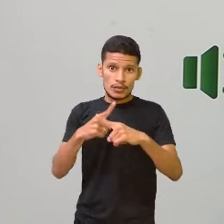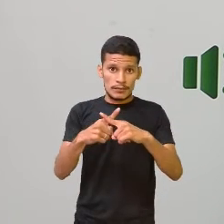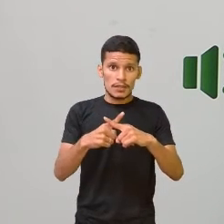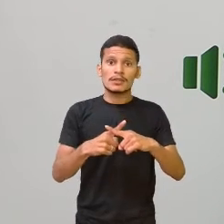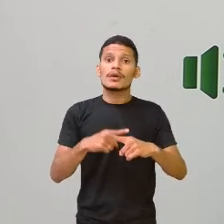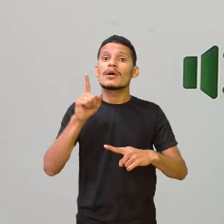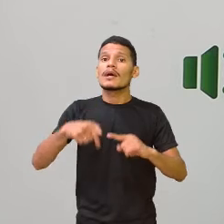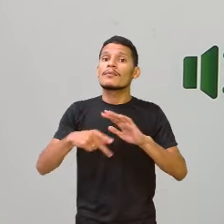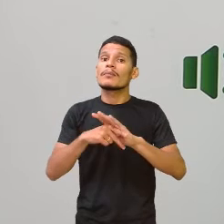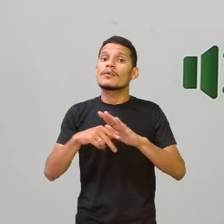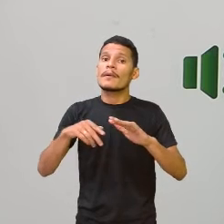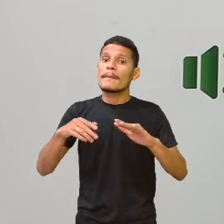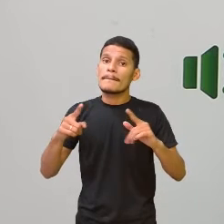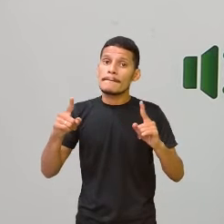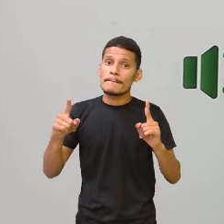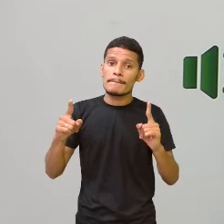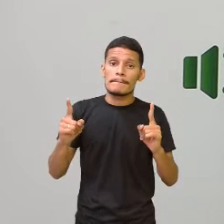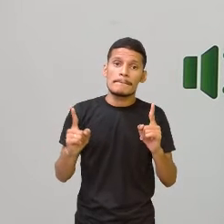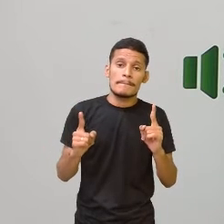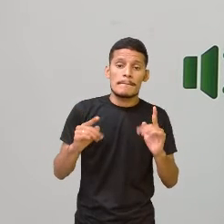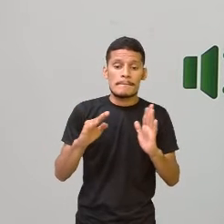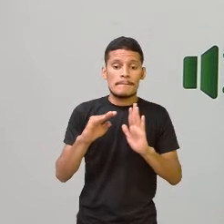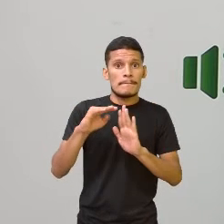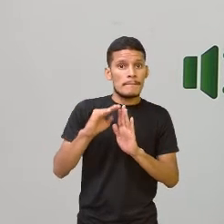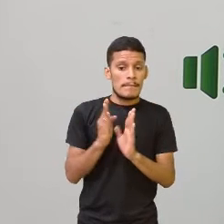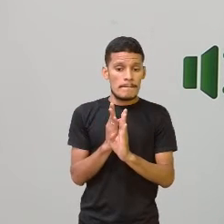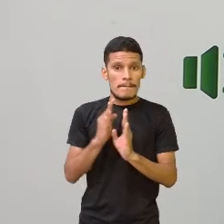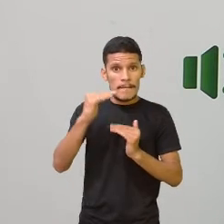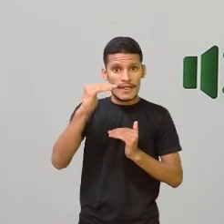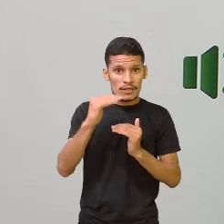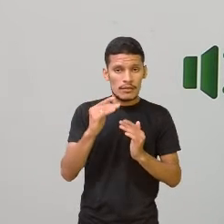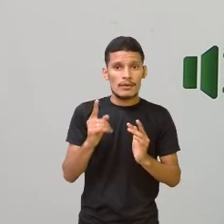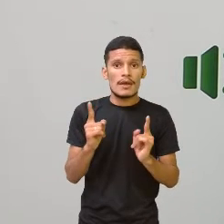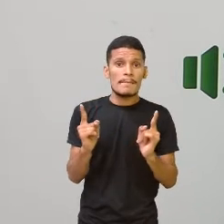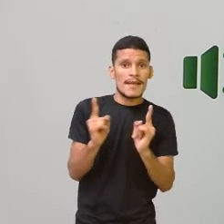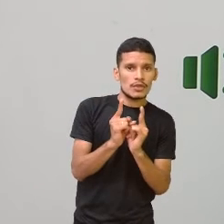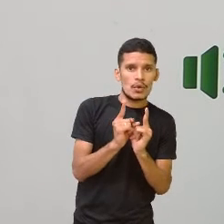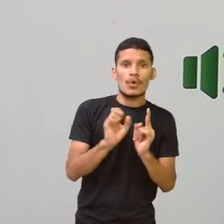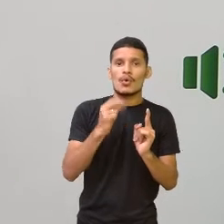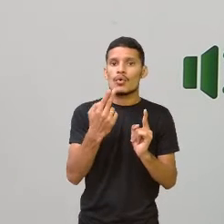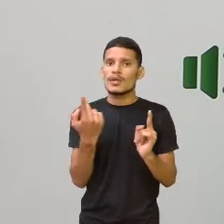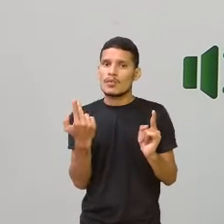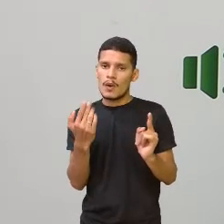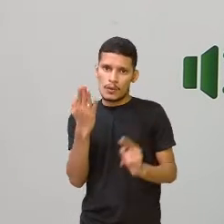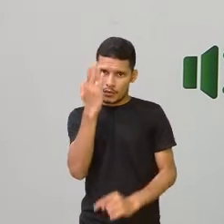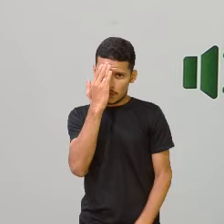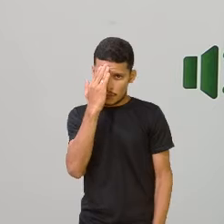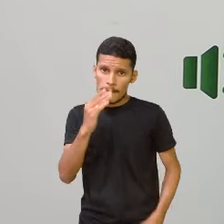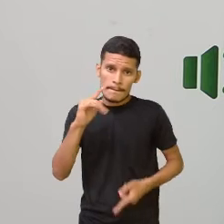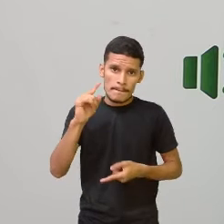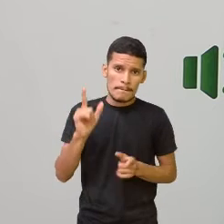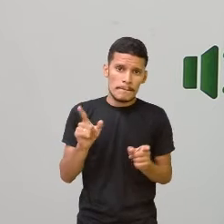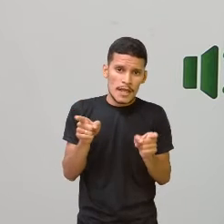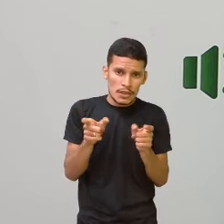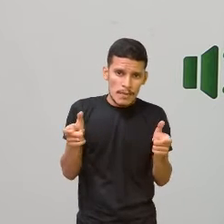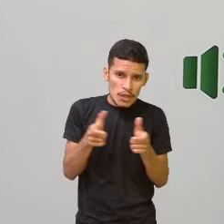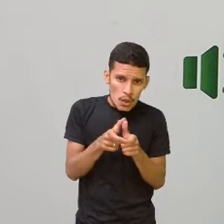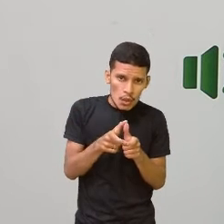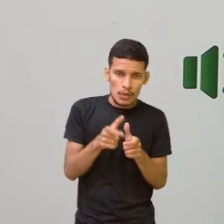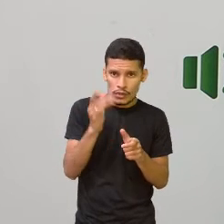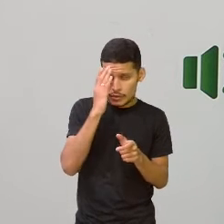ser menor ou igual, tá? Ele não pode ser maior, não. Senão, eu não vou